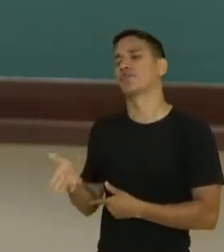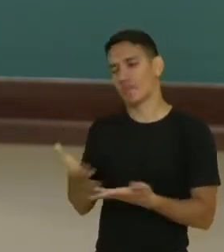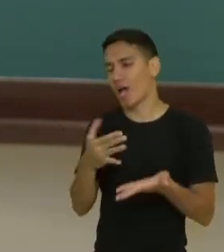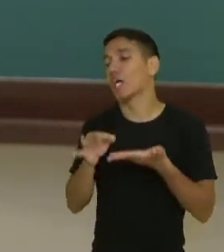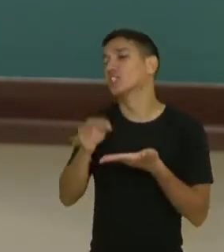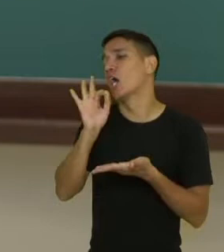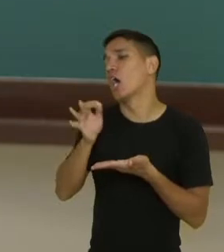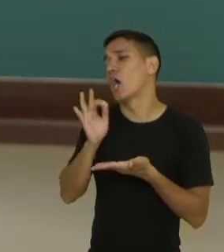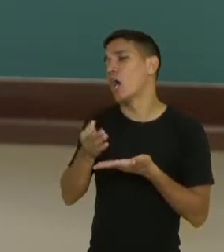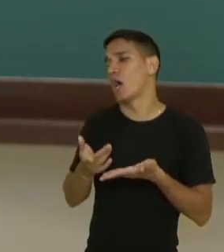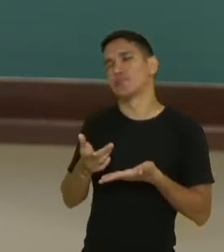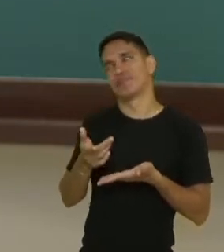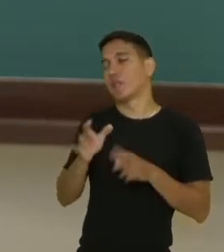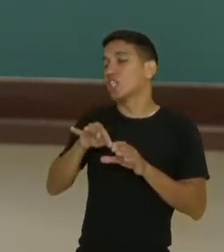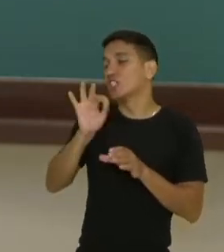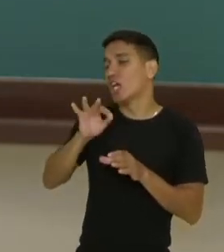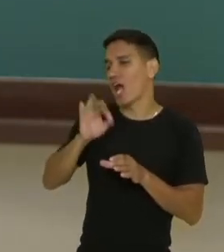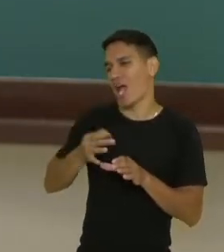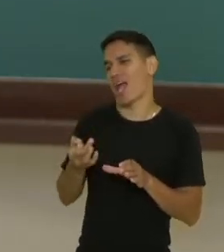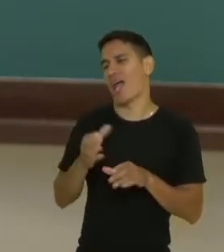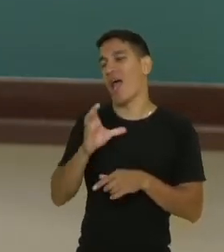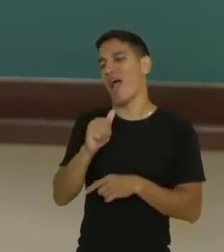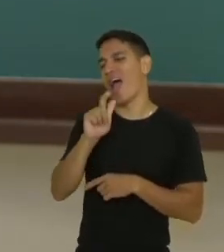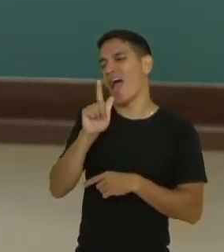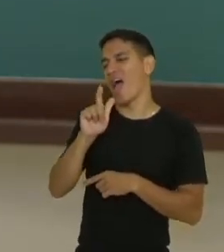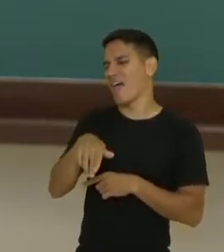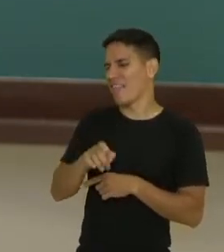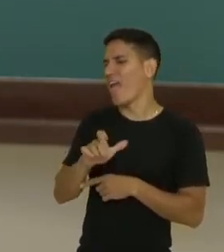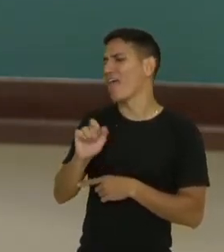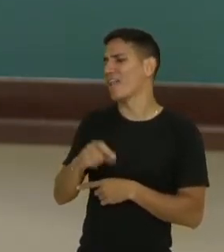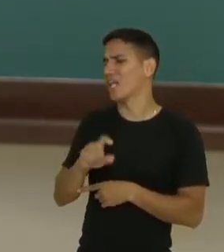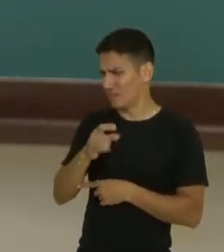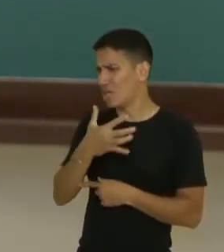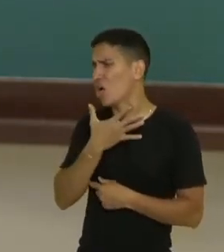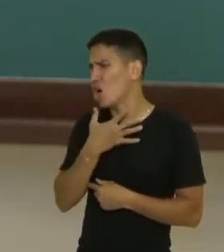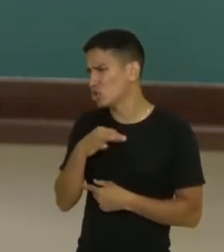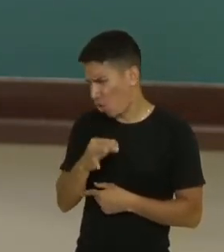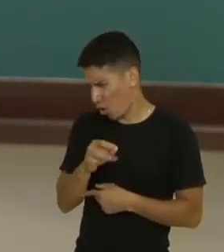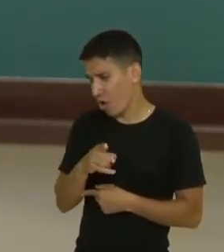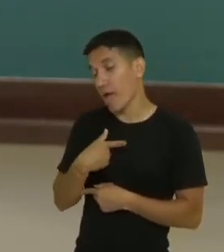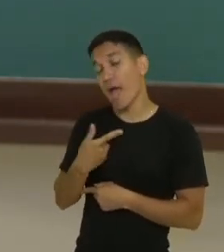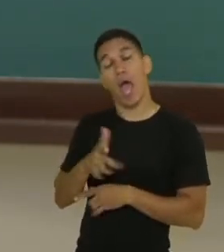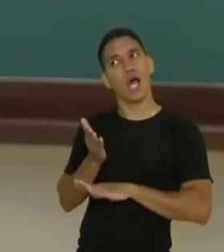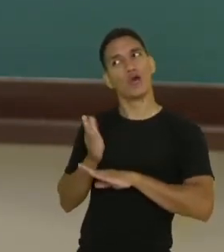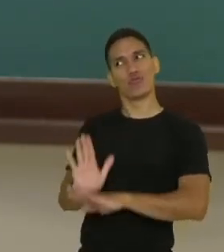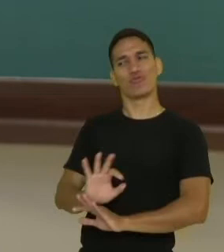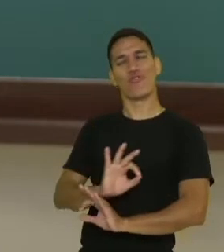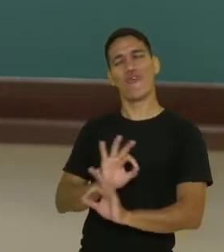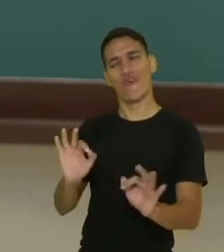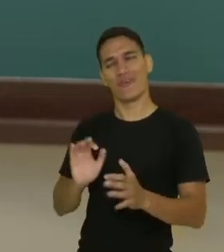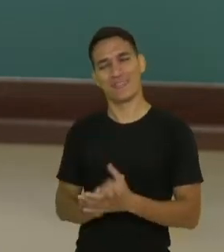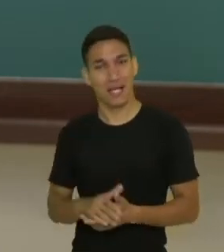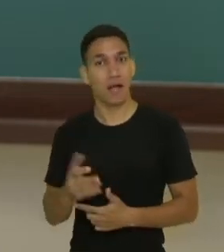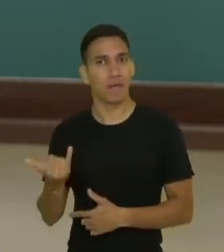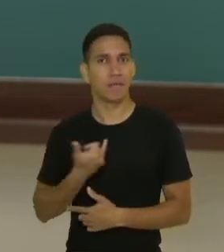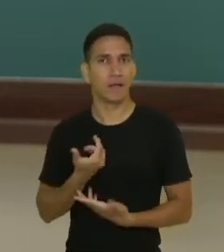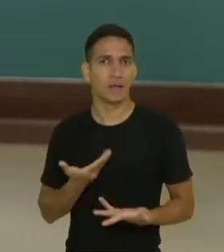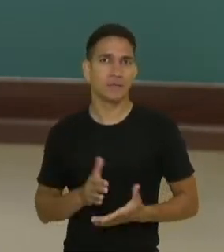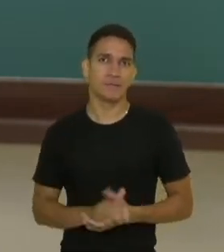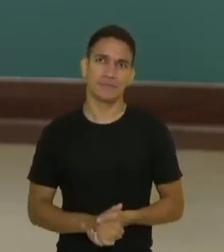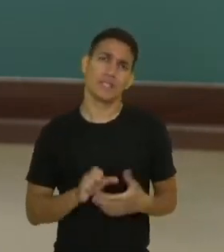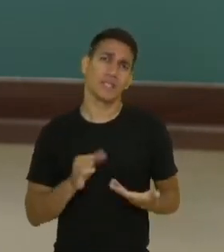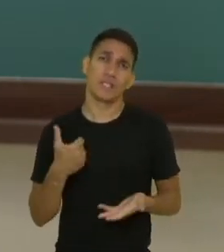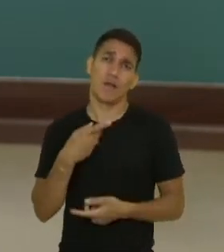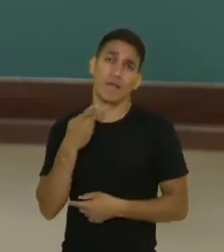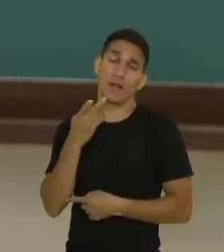de canela, um chazinho de gengibre, está com dor de garganta, esse daí é um santo remédio, ela fala para mim, né? Se eu falar para